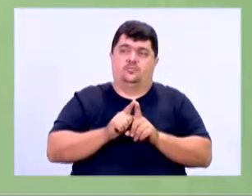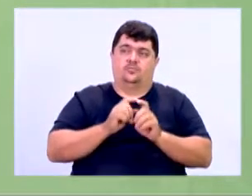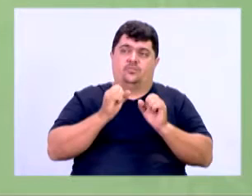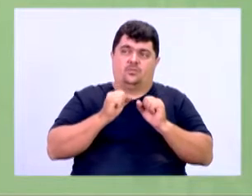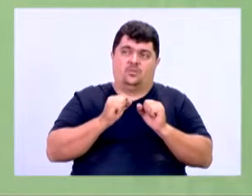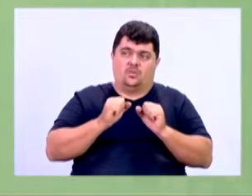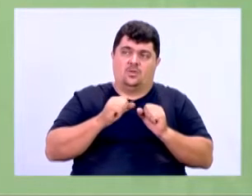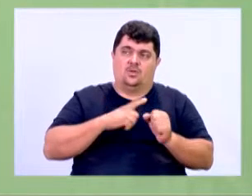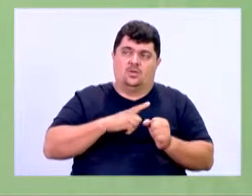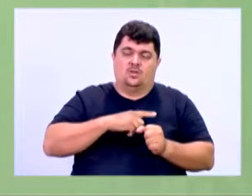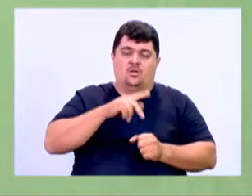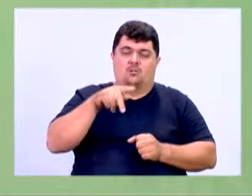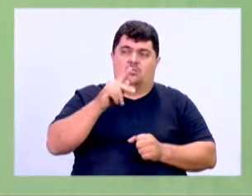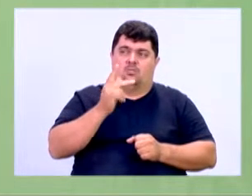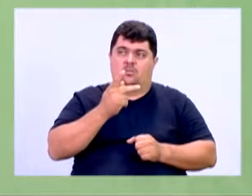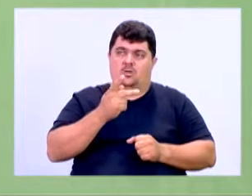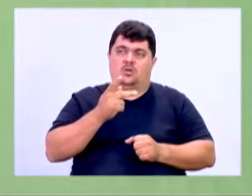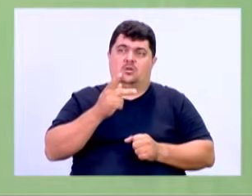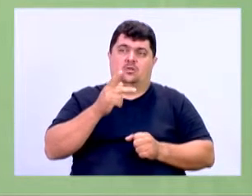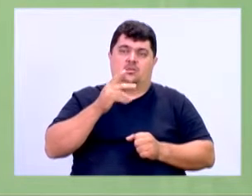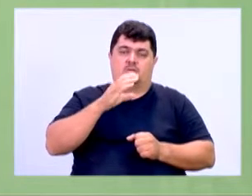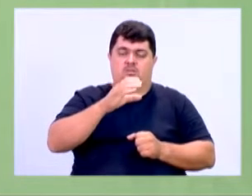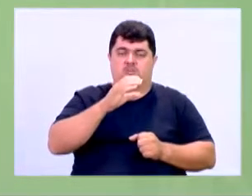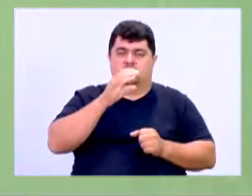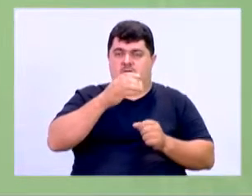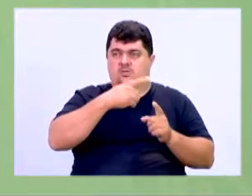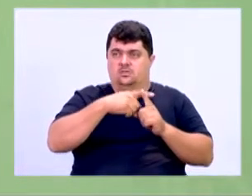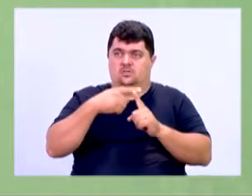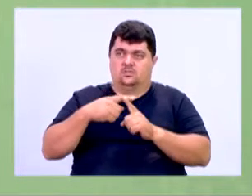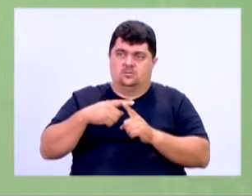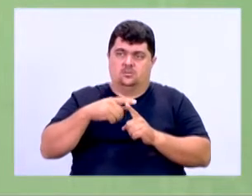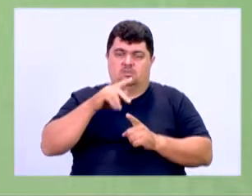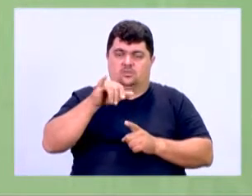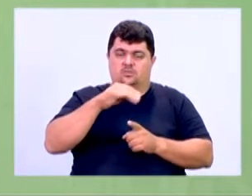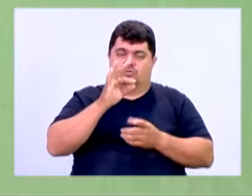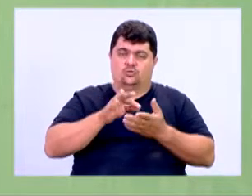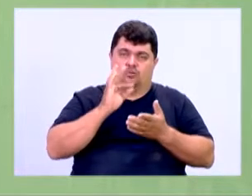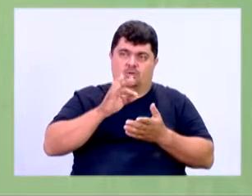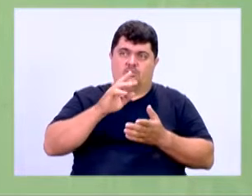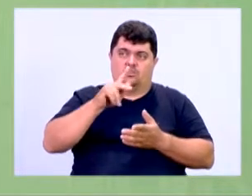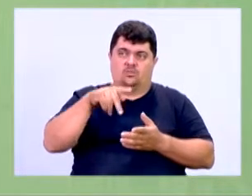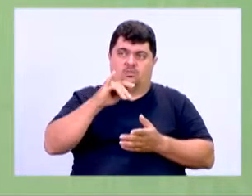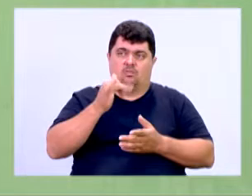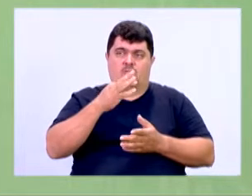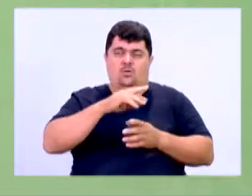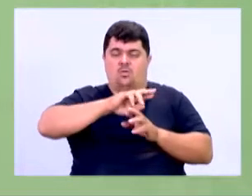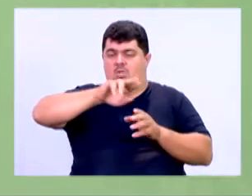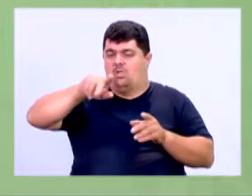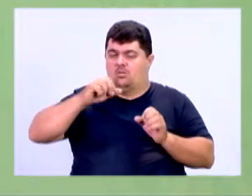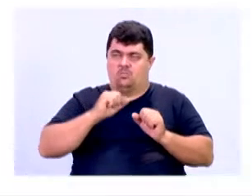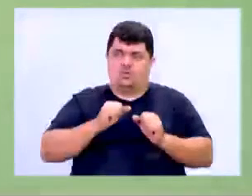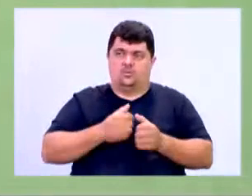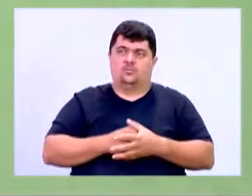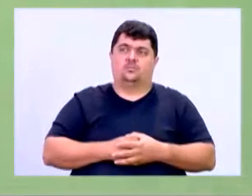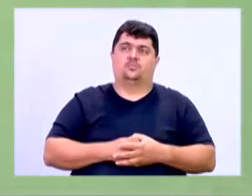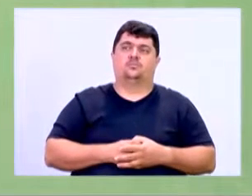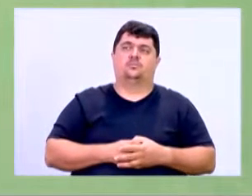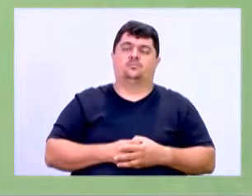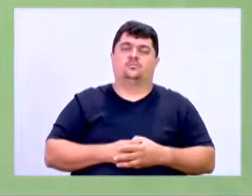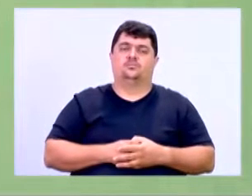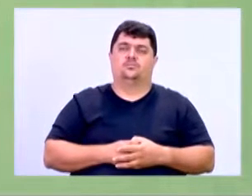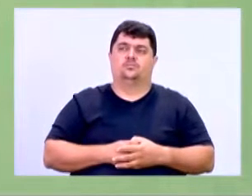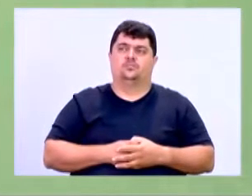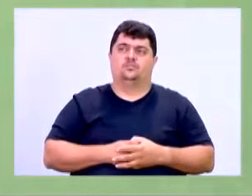suporta APIs das seguintes linguagens: PHP, Perl, C, C++, Java, Python, entre outras. Essas são características